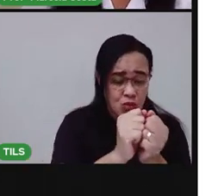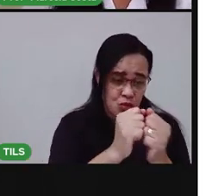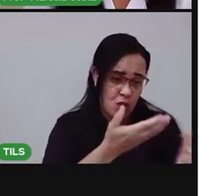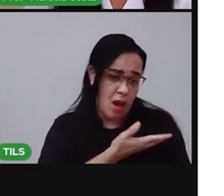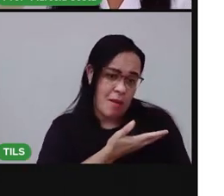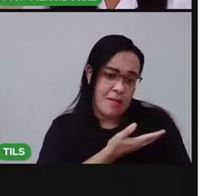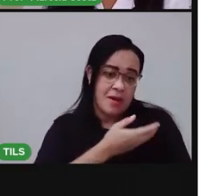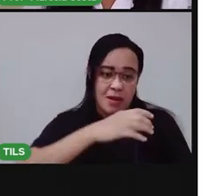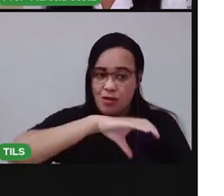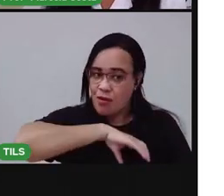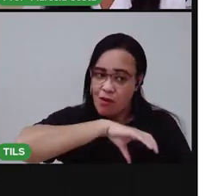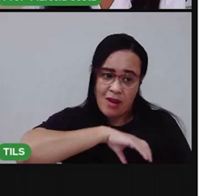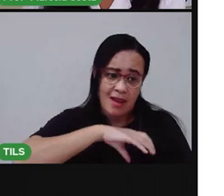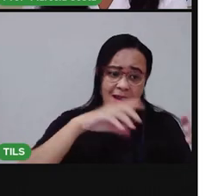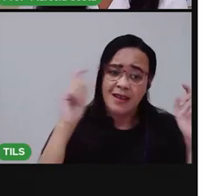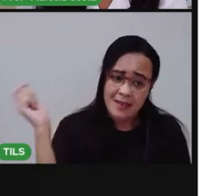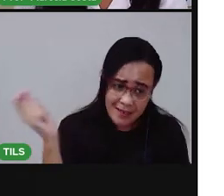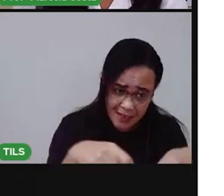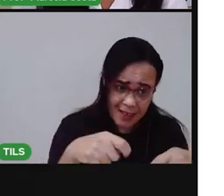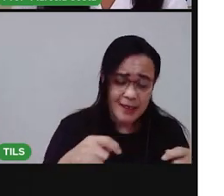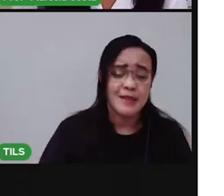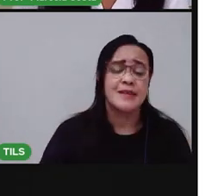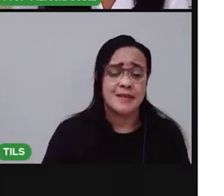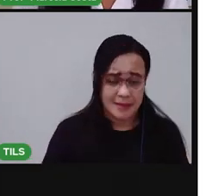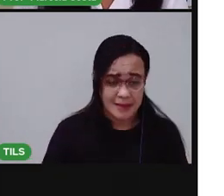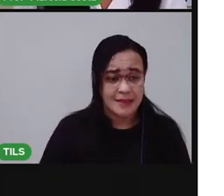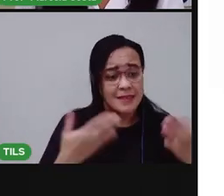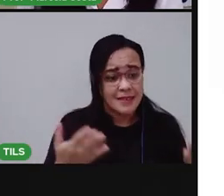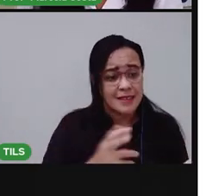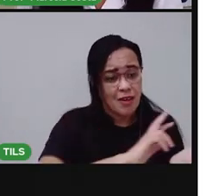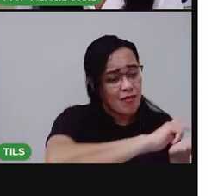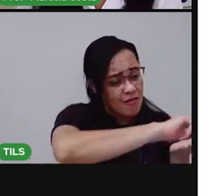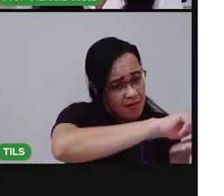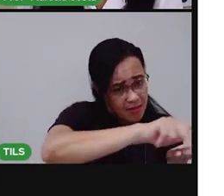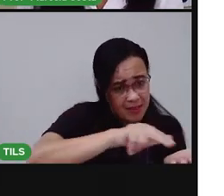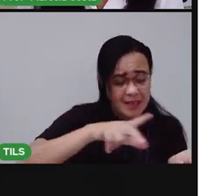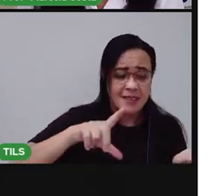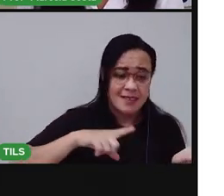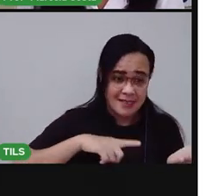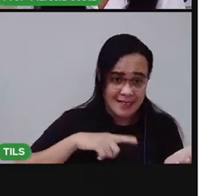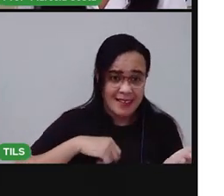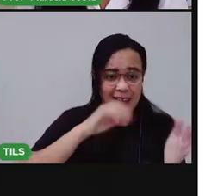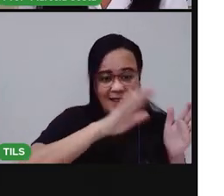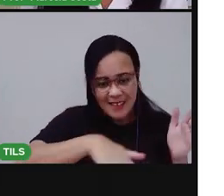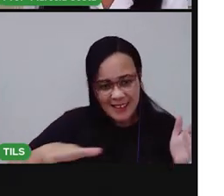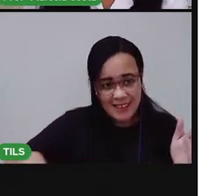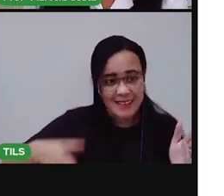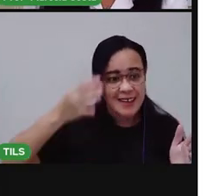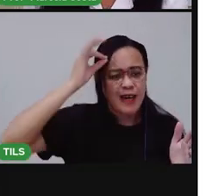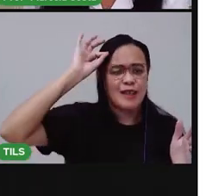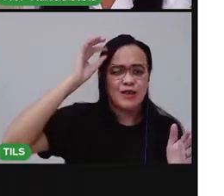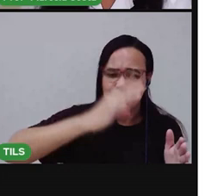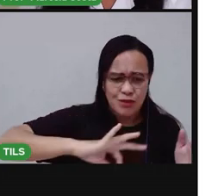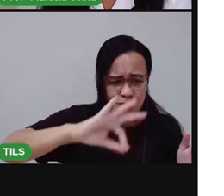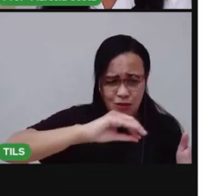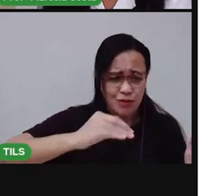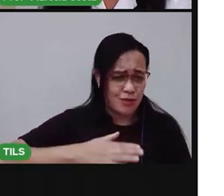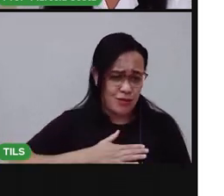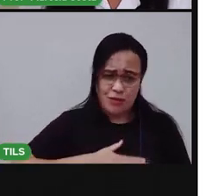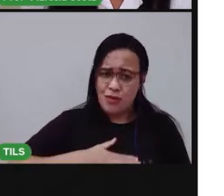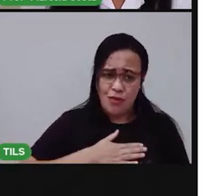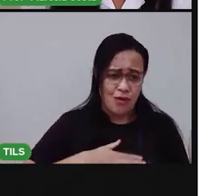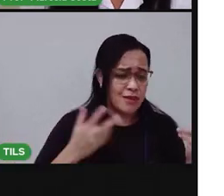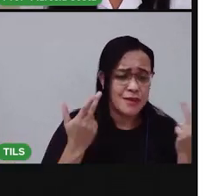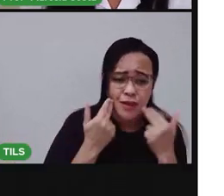lazer que tanto as crianças quanto os adultos podem fazer, tá? E a gente vai ver que